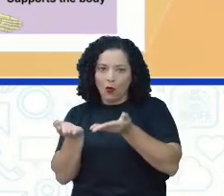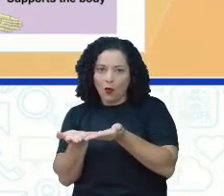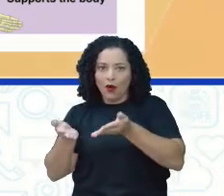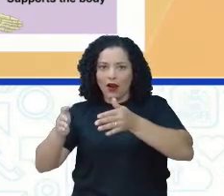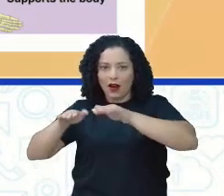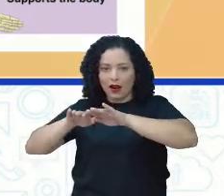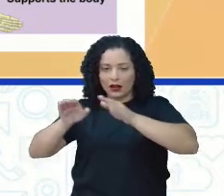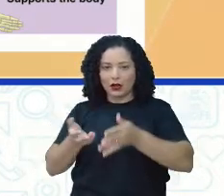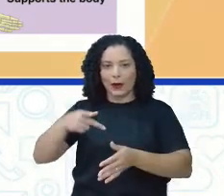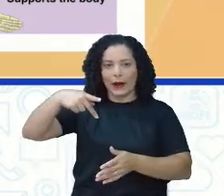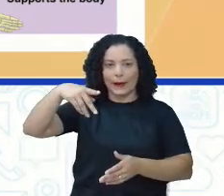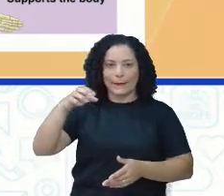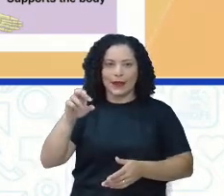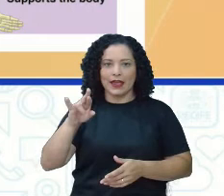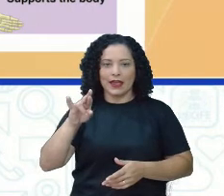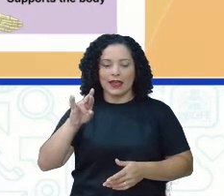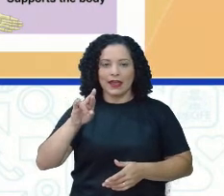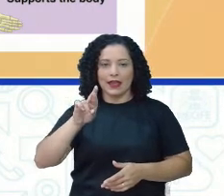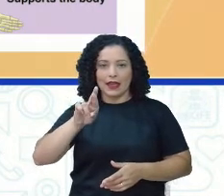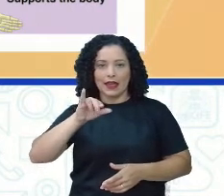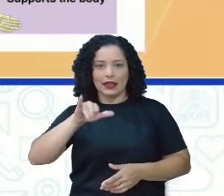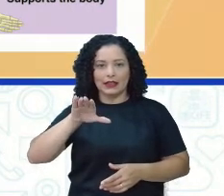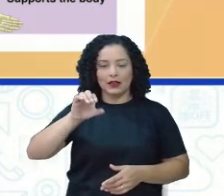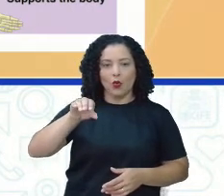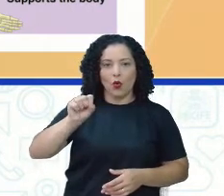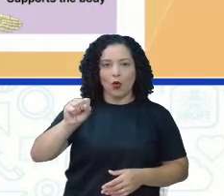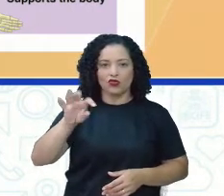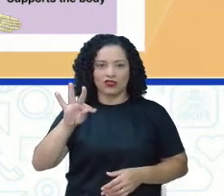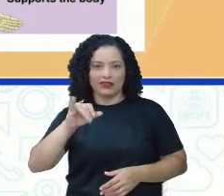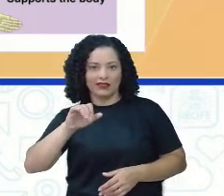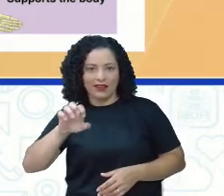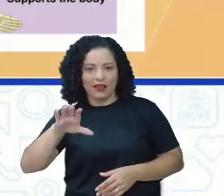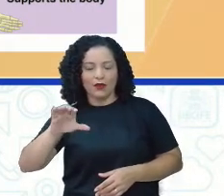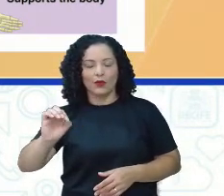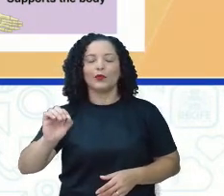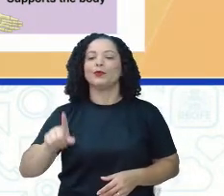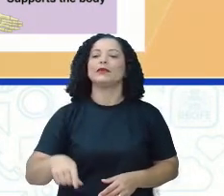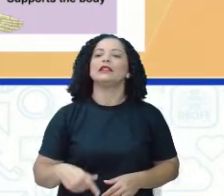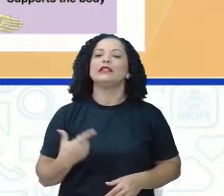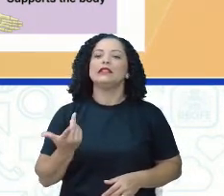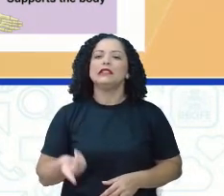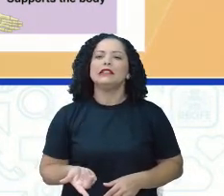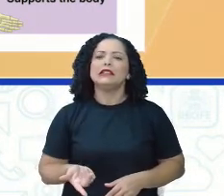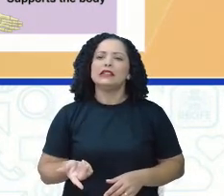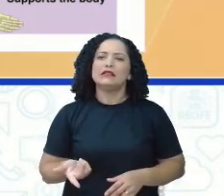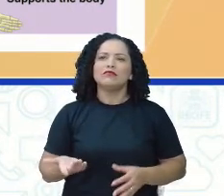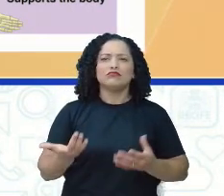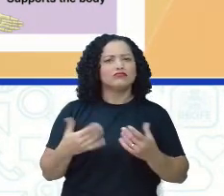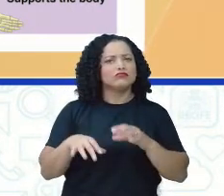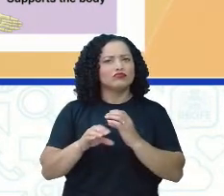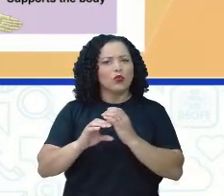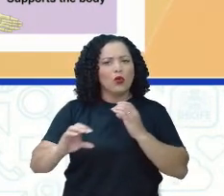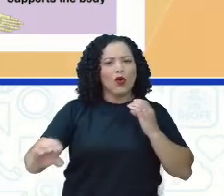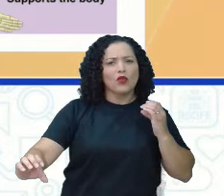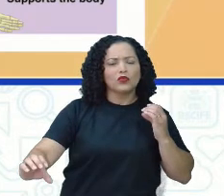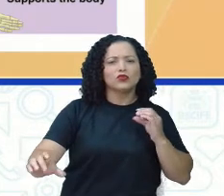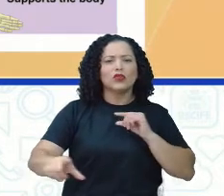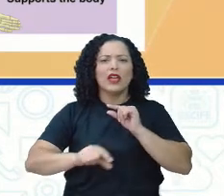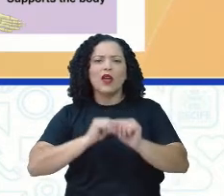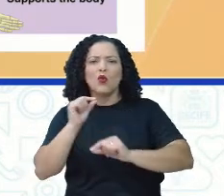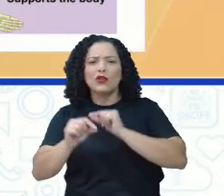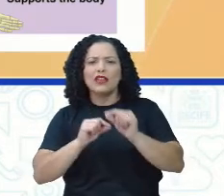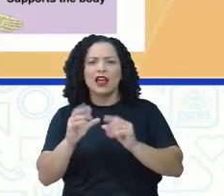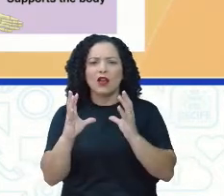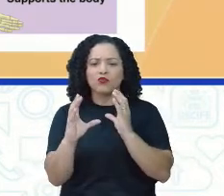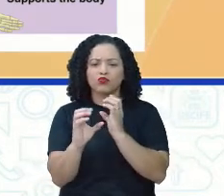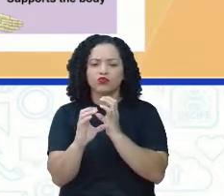gente vai perceber também que as extremidades dos ossos longos, principalmente, elas não são tão compactas, elas são mais